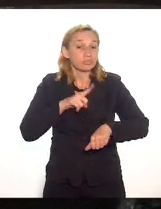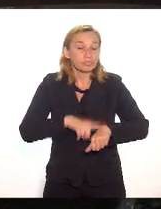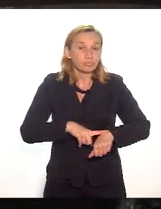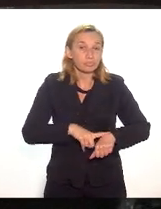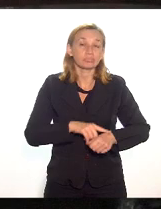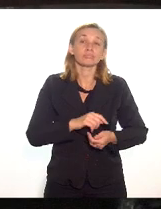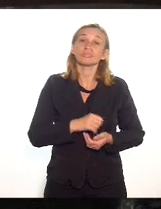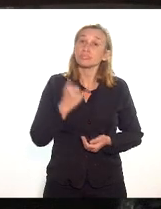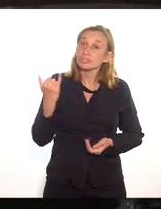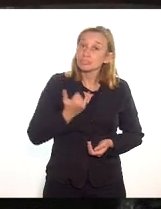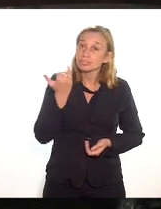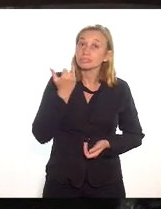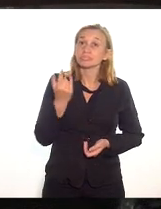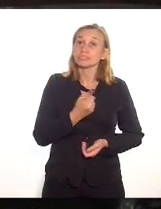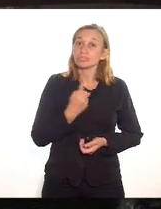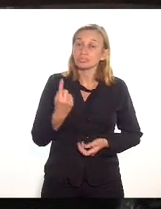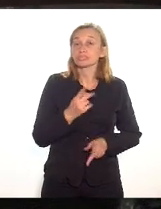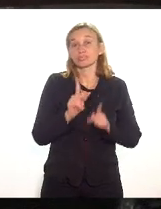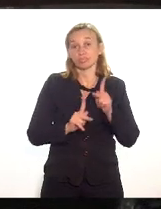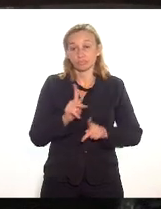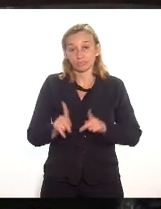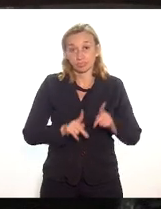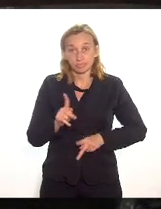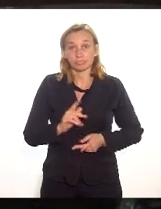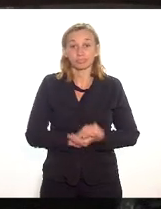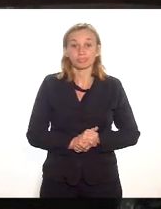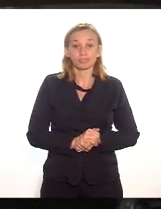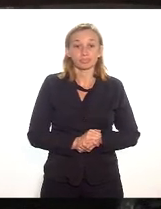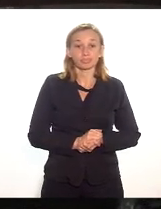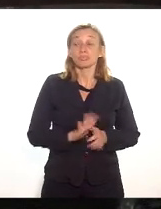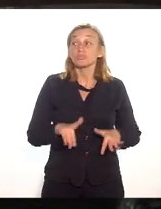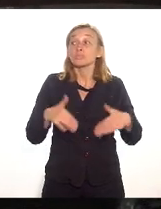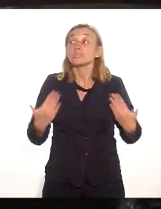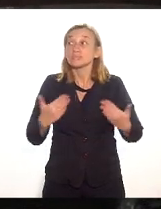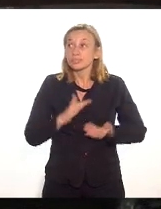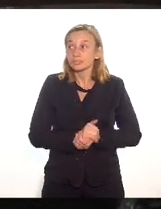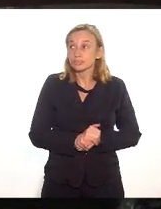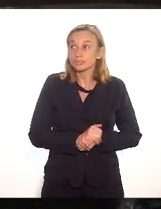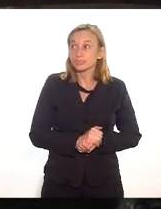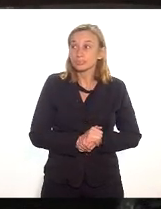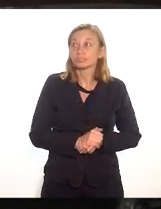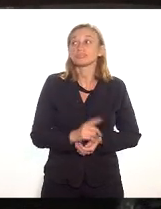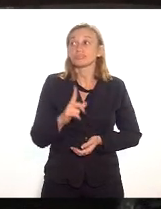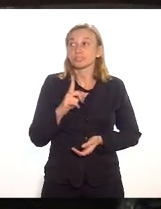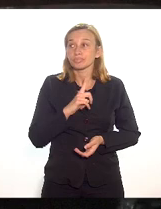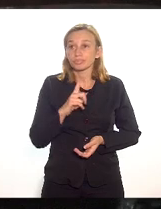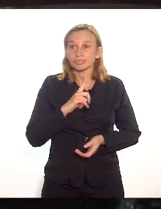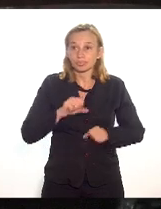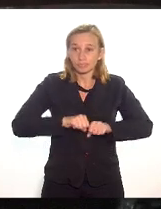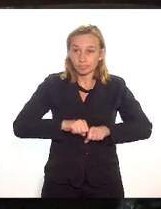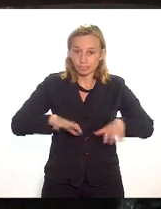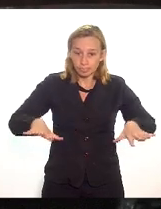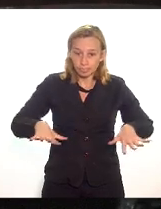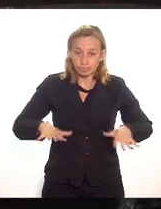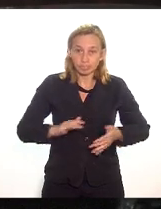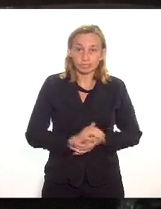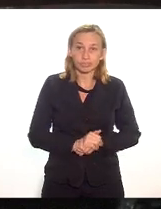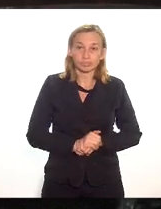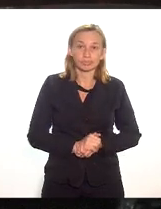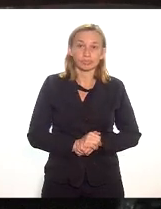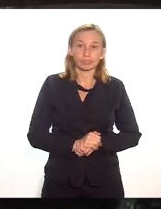muito essencial da nossa população. Quando a gente tem a pandemia, e